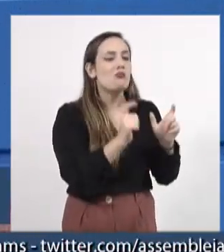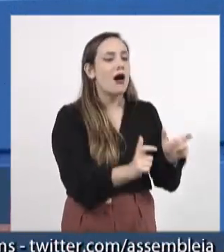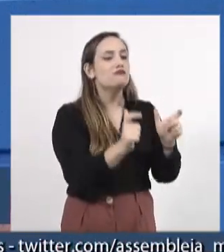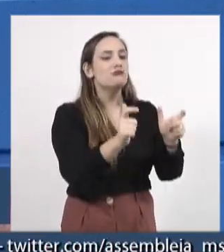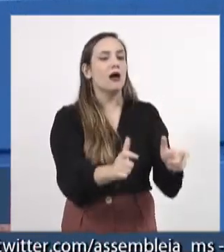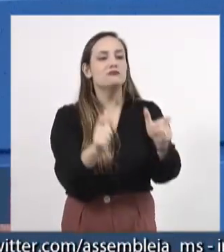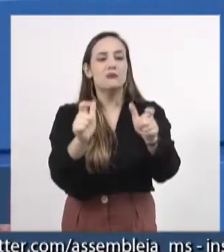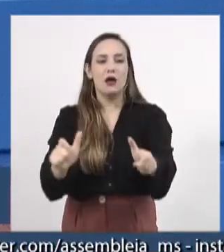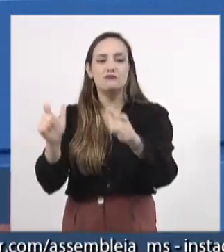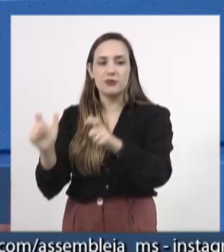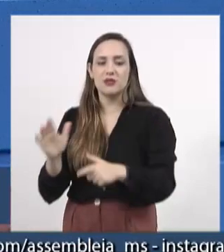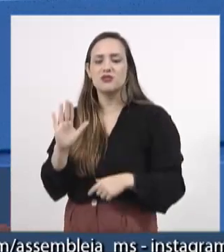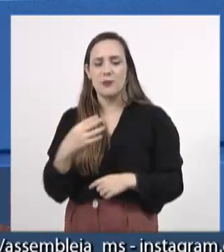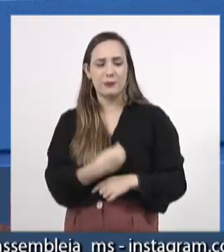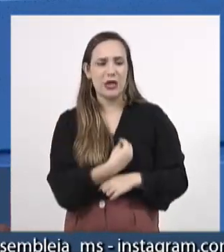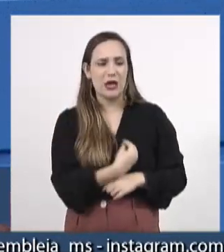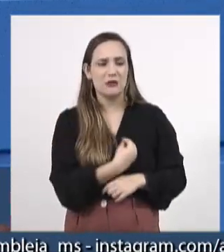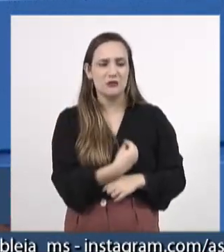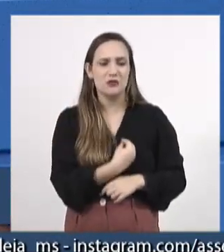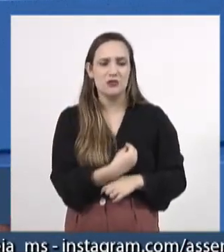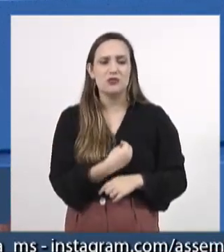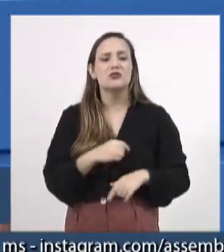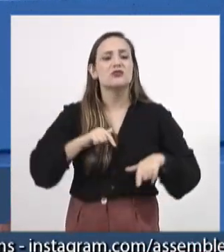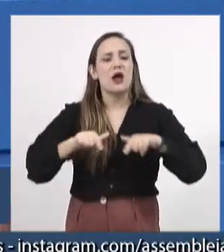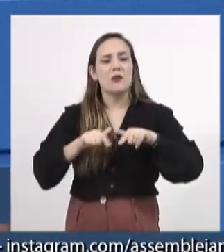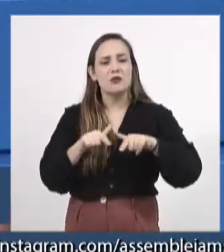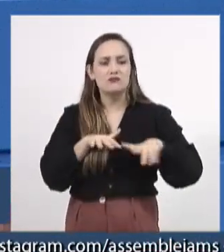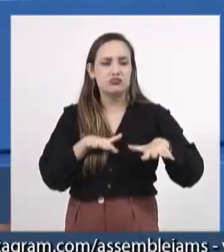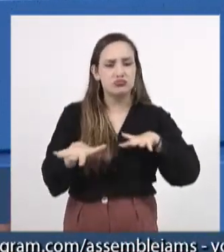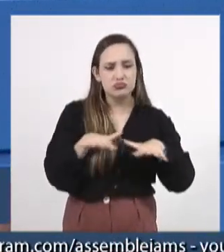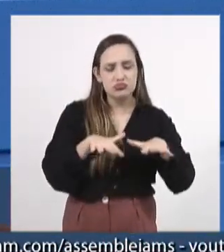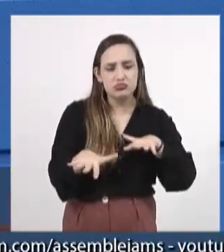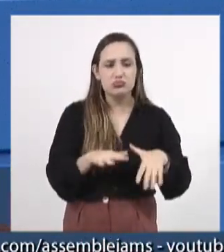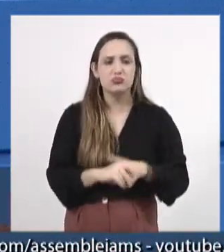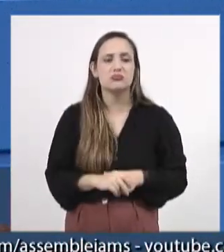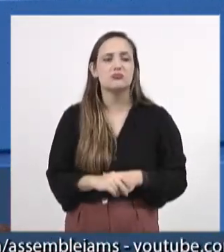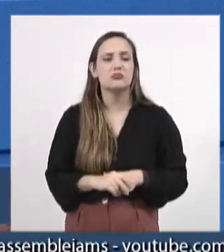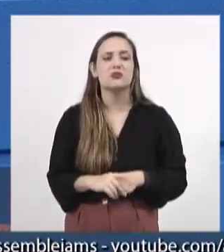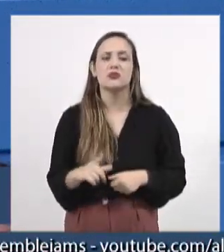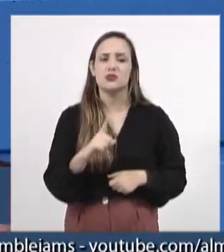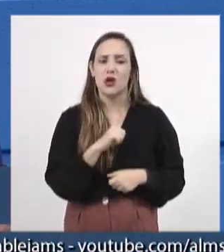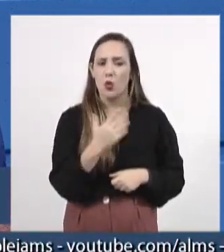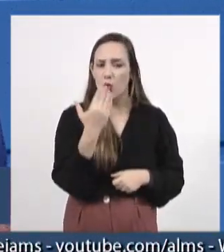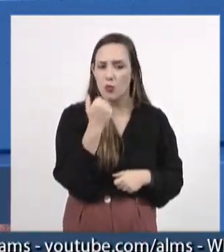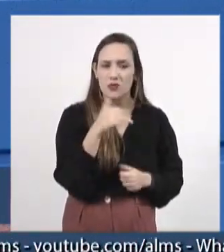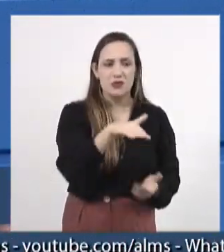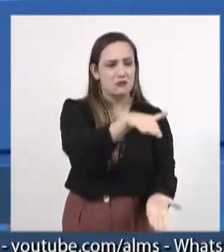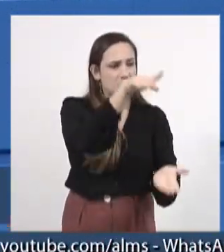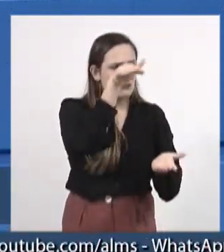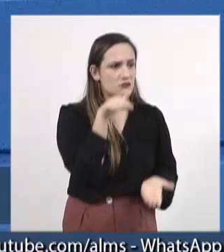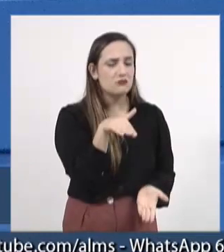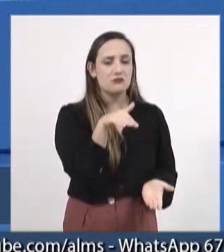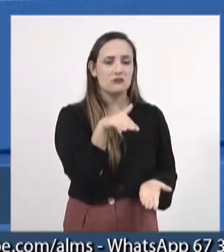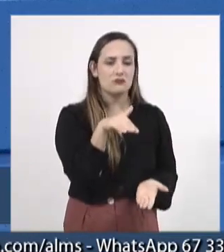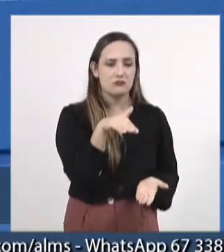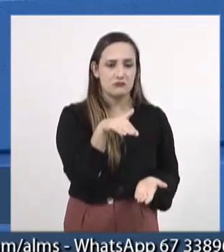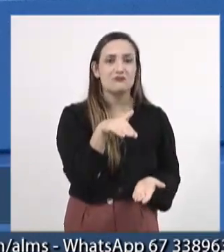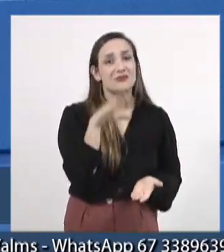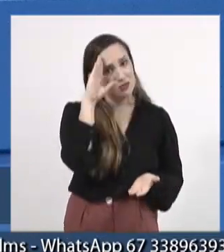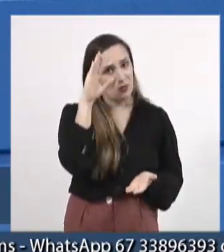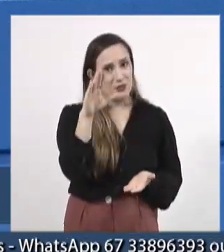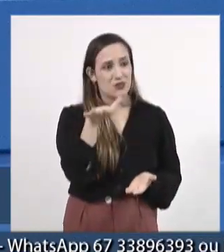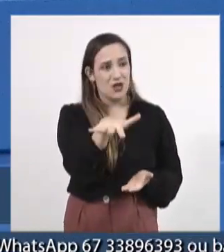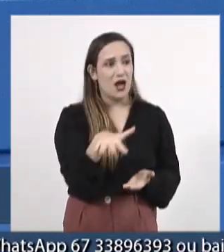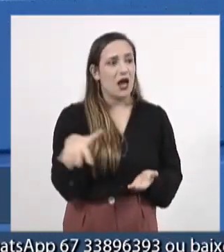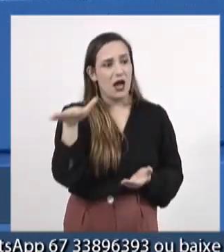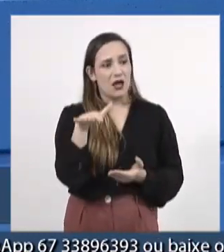de ações e mobilizações que levaram alimentos, cesta básica até essas pessoas, sobretudo no período da pandemia,